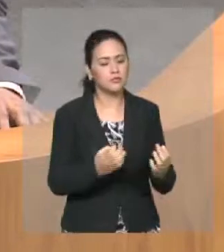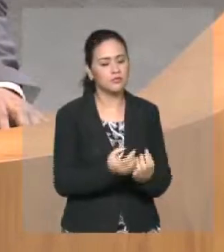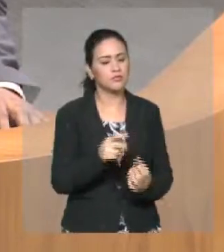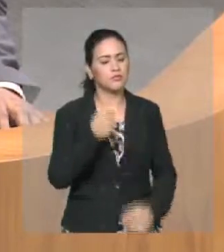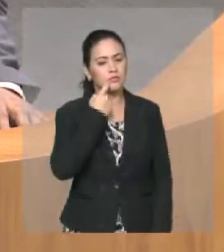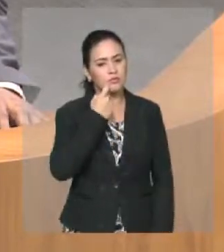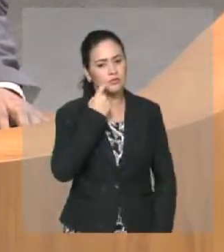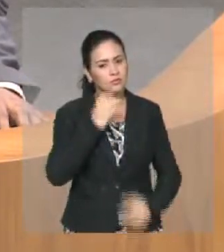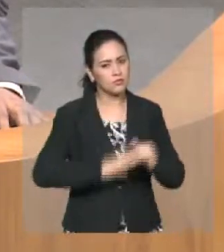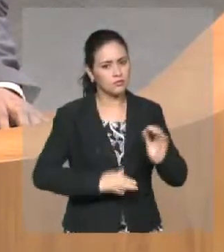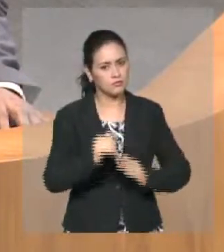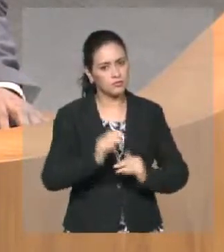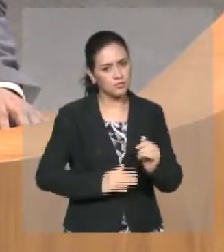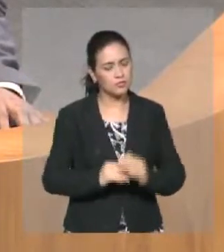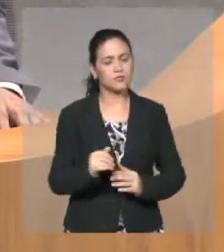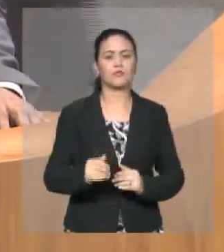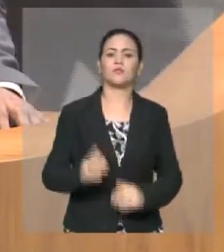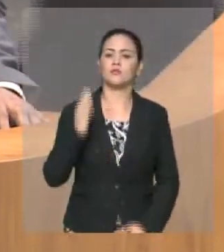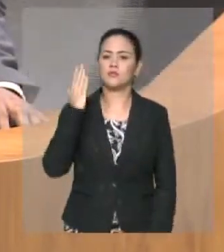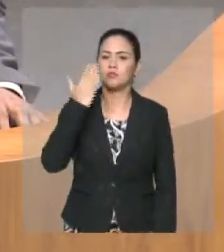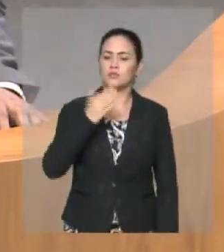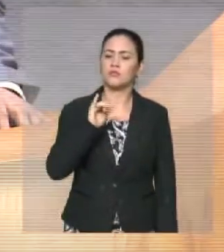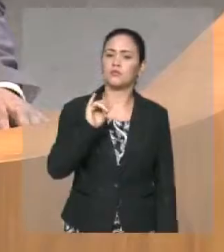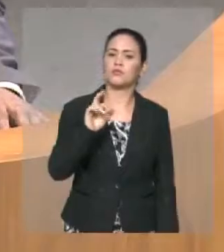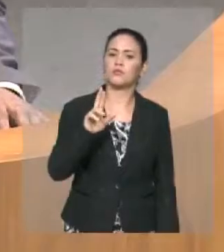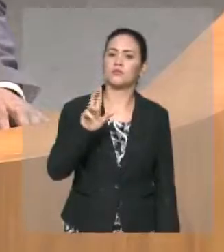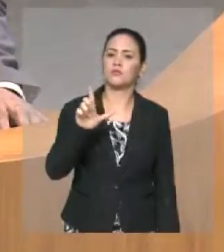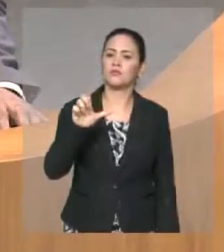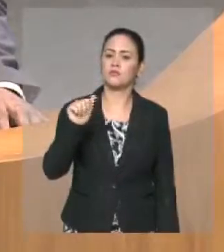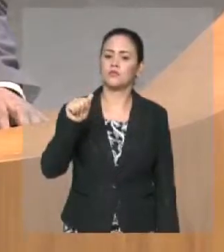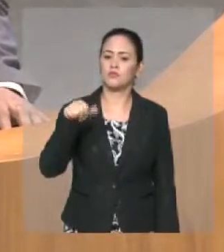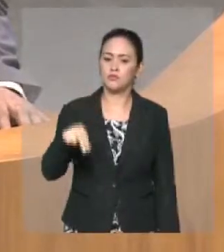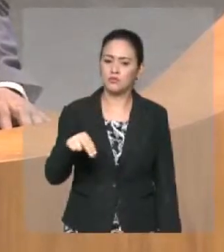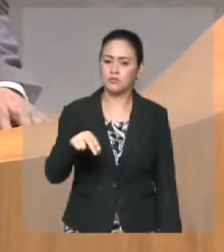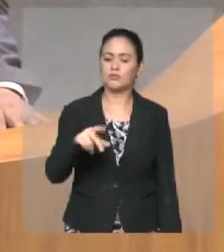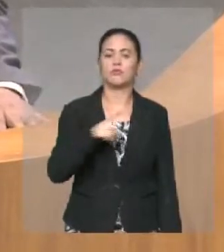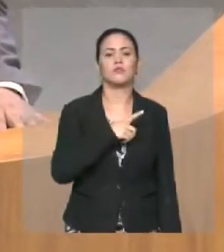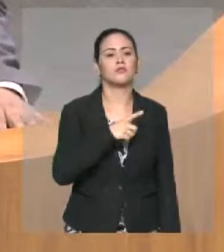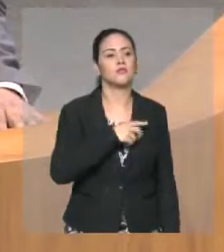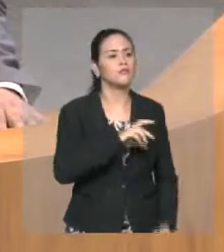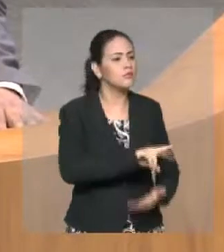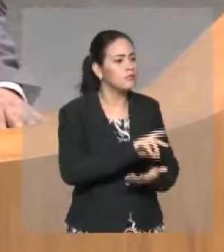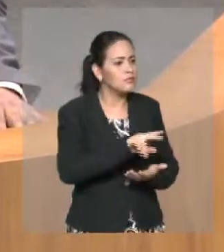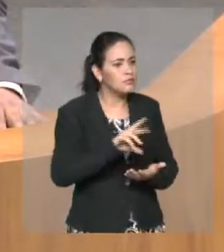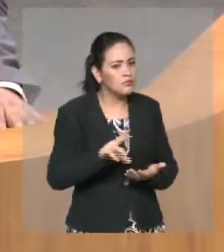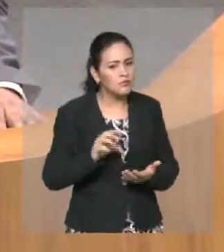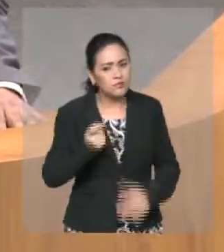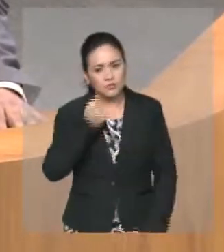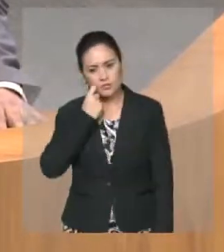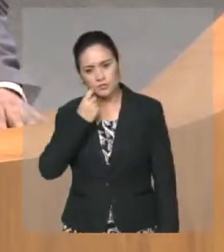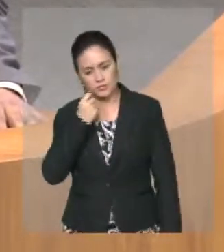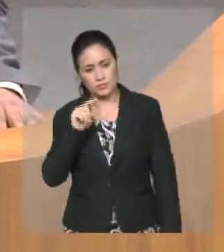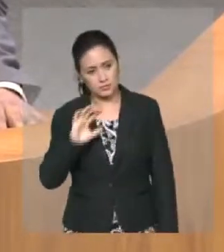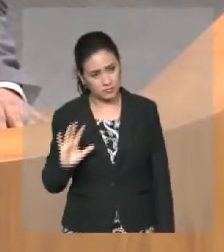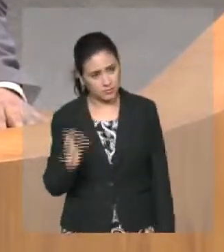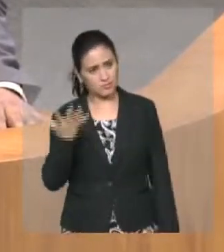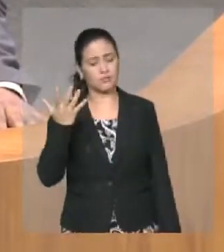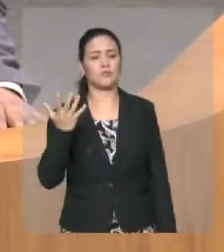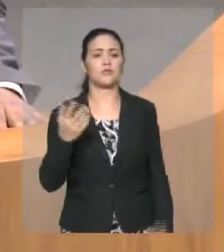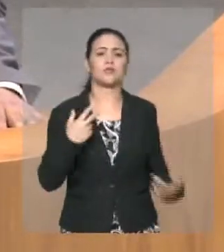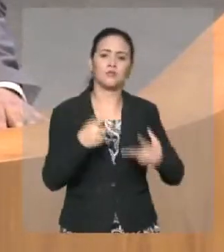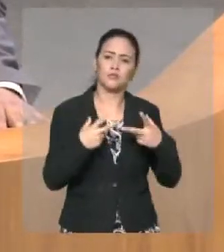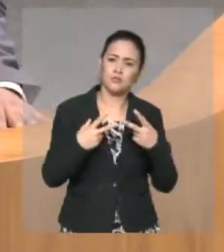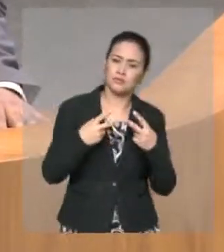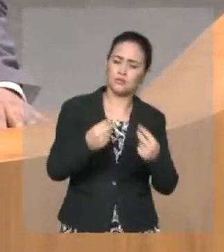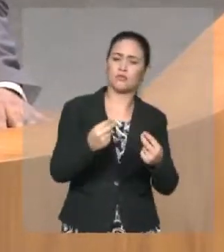Serra, com a presença de centenas de milhares de pescadores daquele município. Foi uma grande festa, com premiações. E,